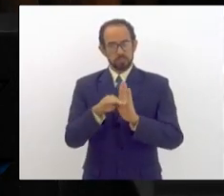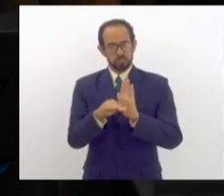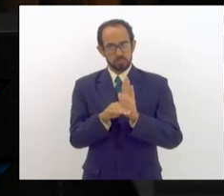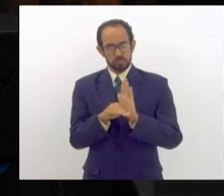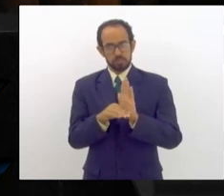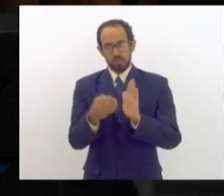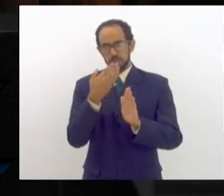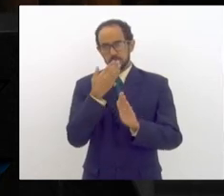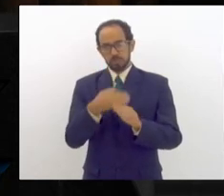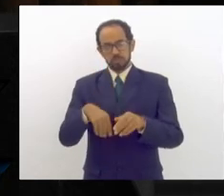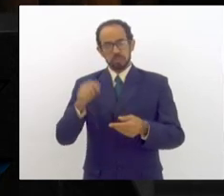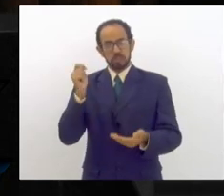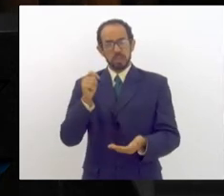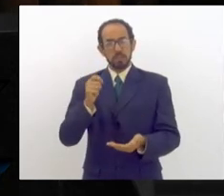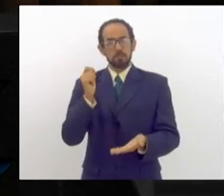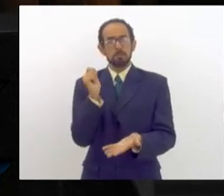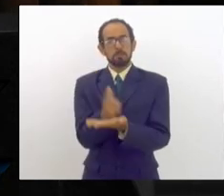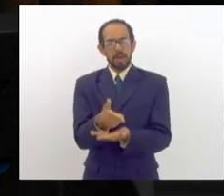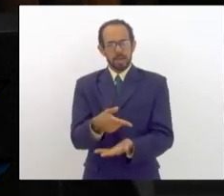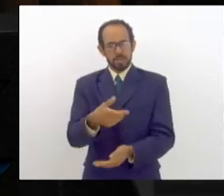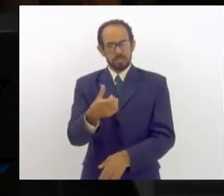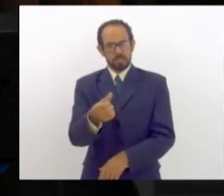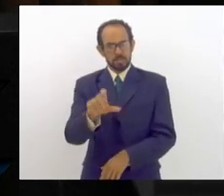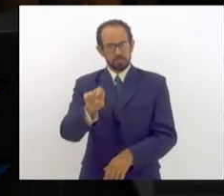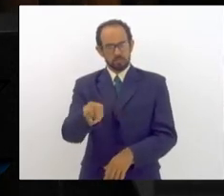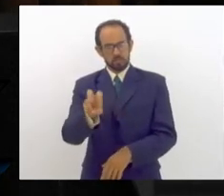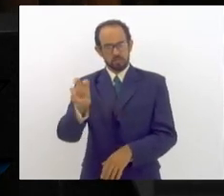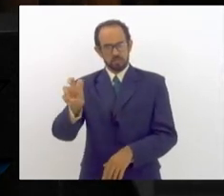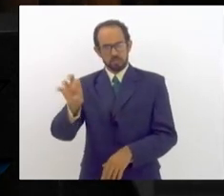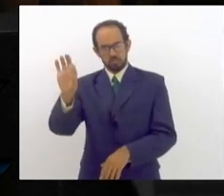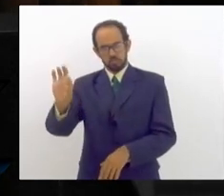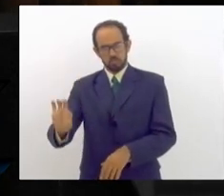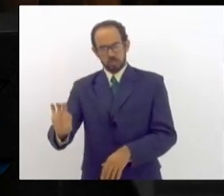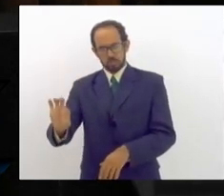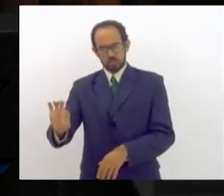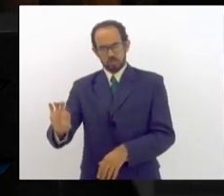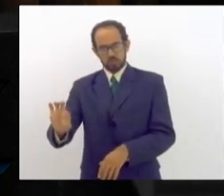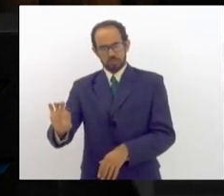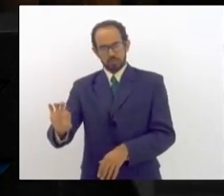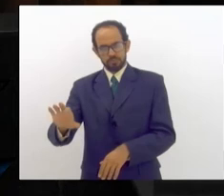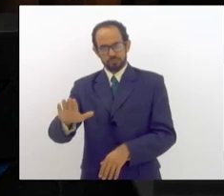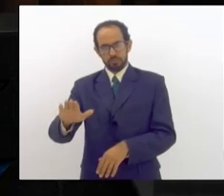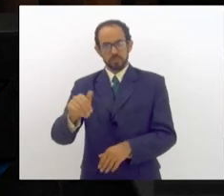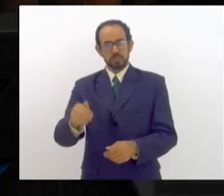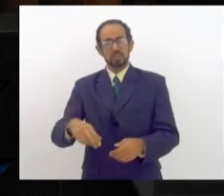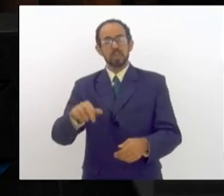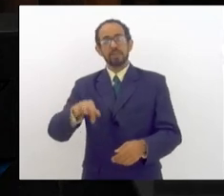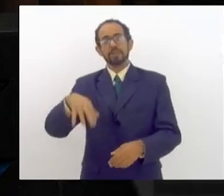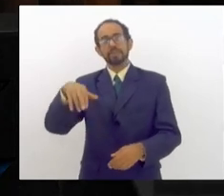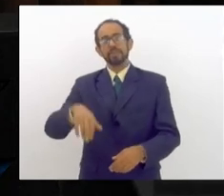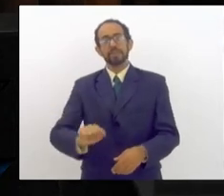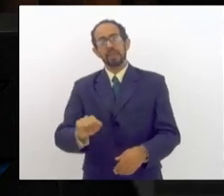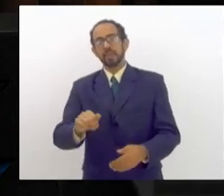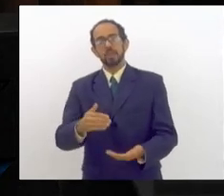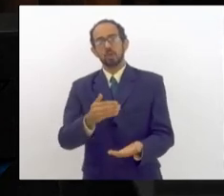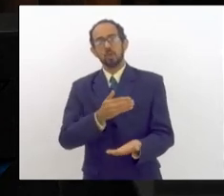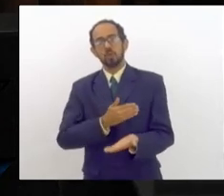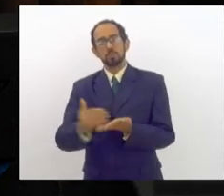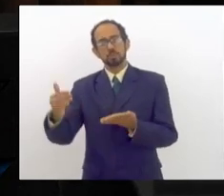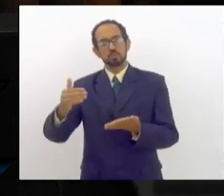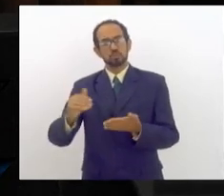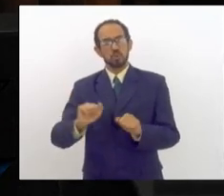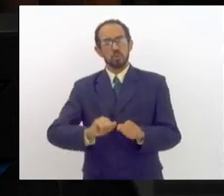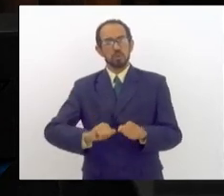os seis e meio por cento e quem abriu essa dissidência foi o próprio poder judiciário